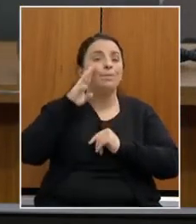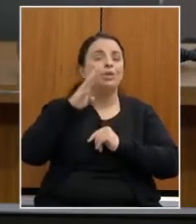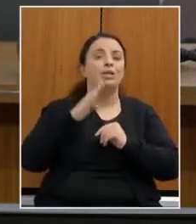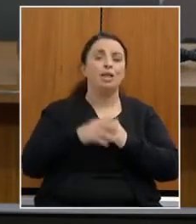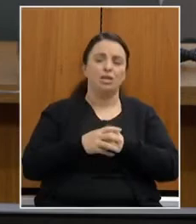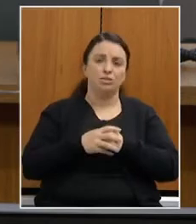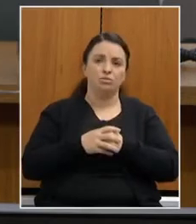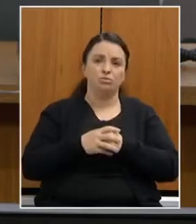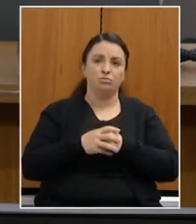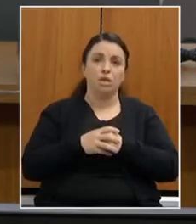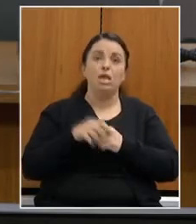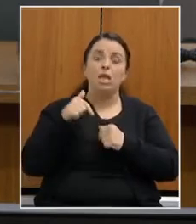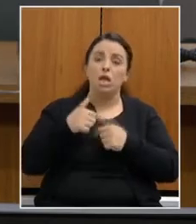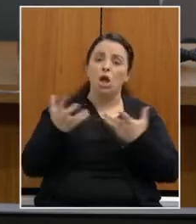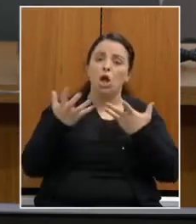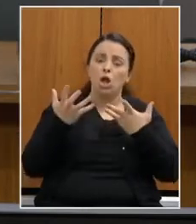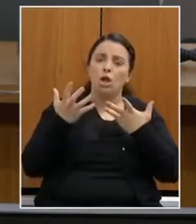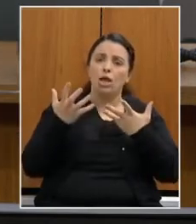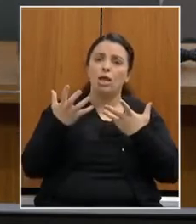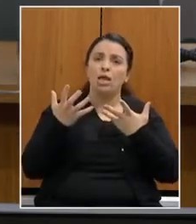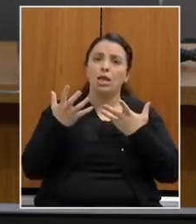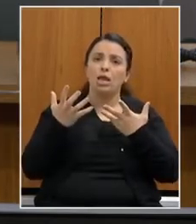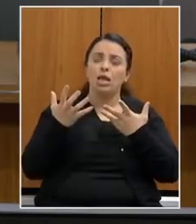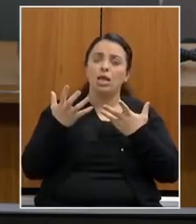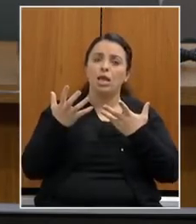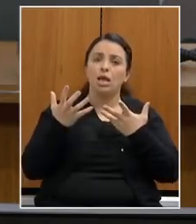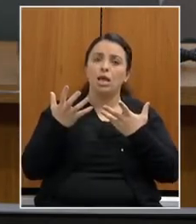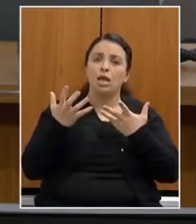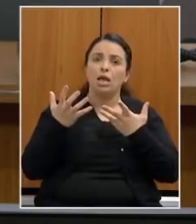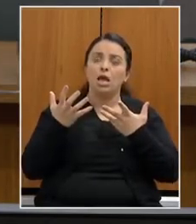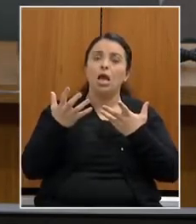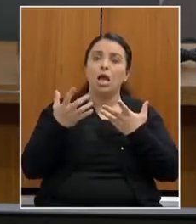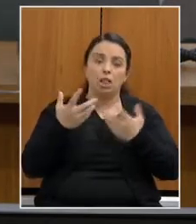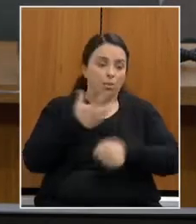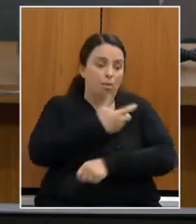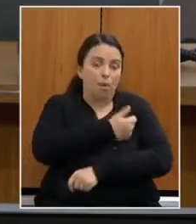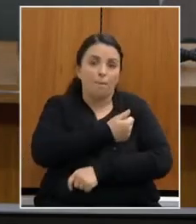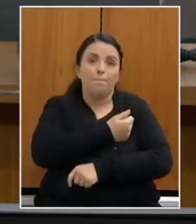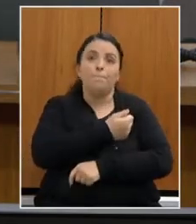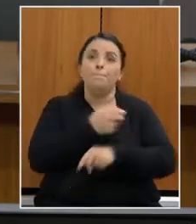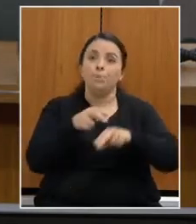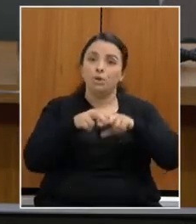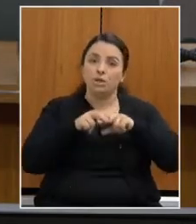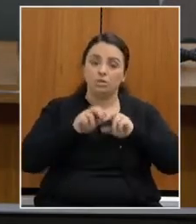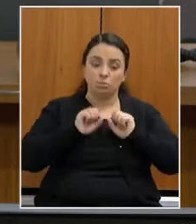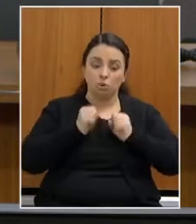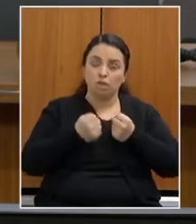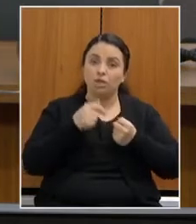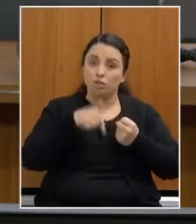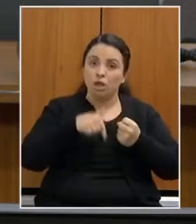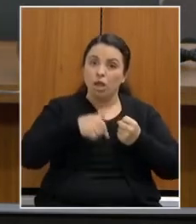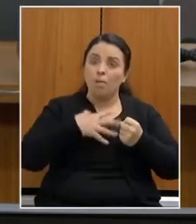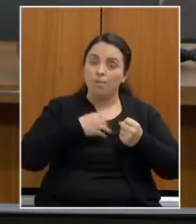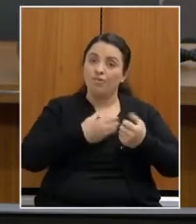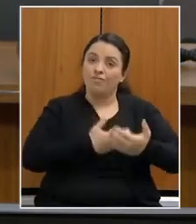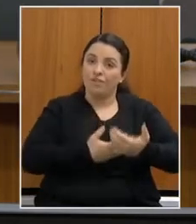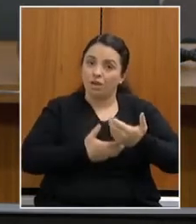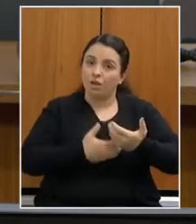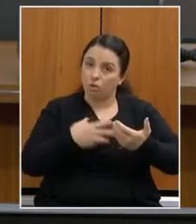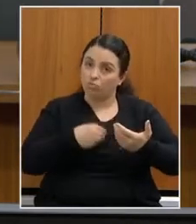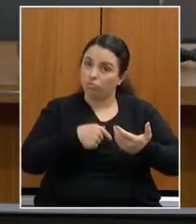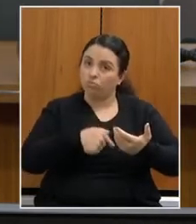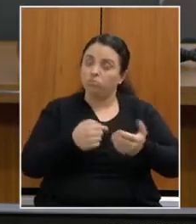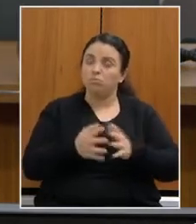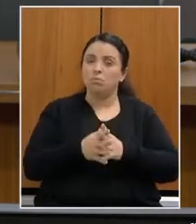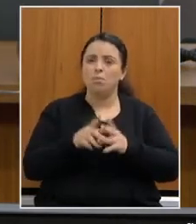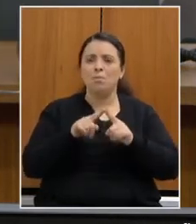meu filho e aí veio a notícia dos seis meses quer dizer a vacinação está liberada para mães que amamentam